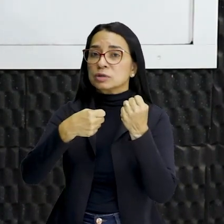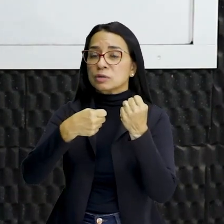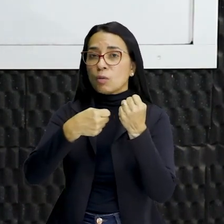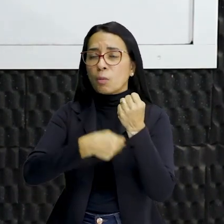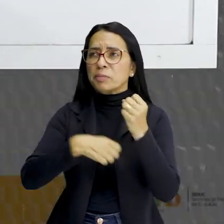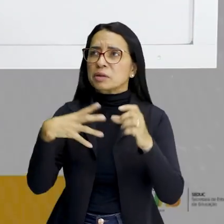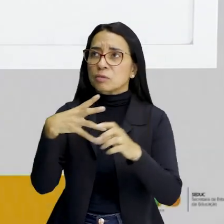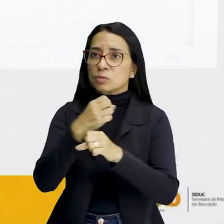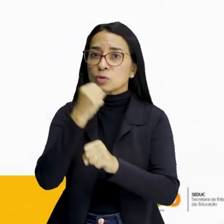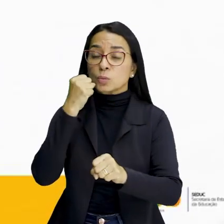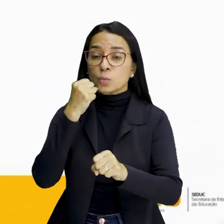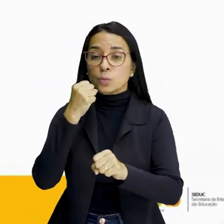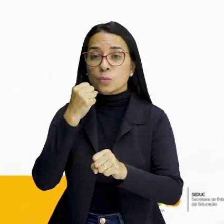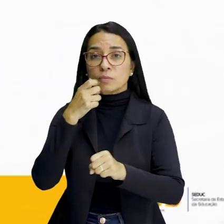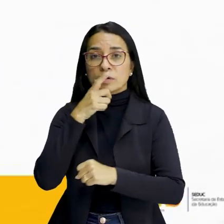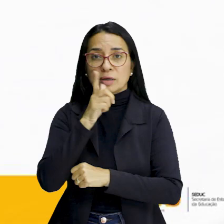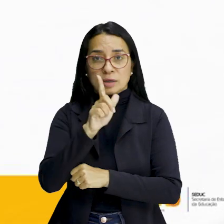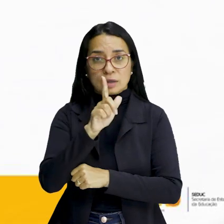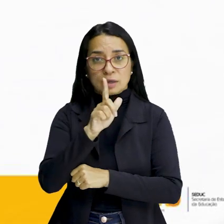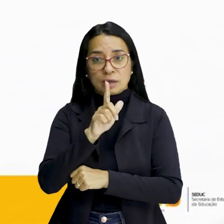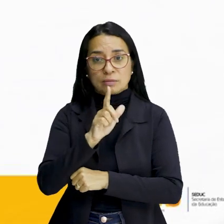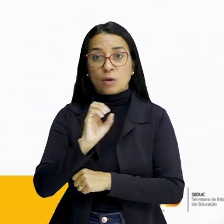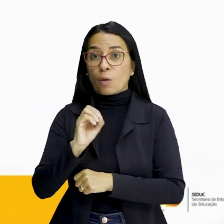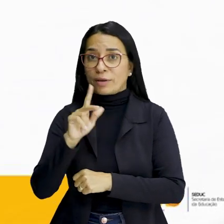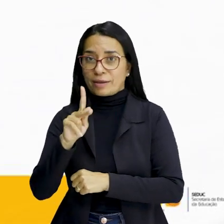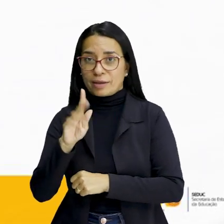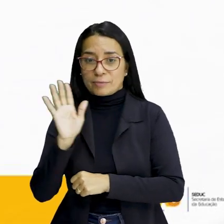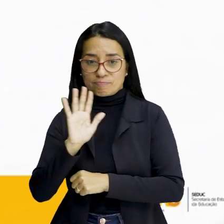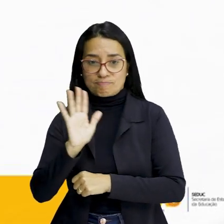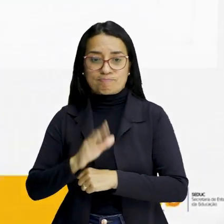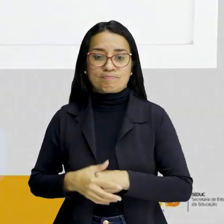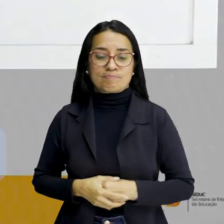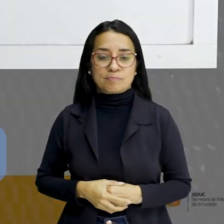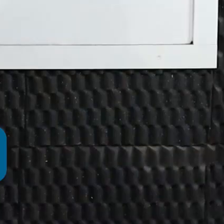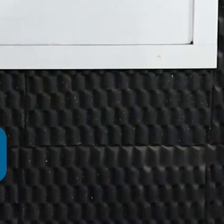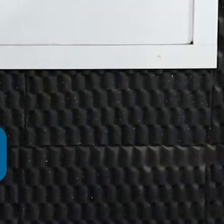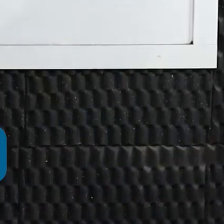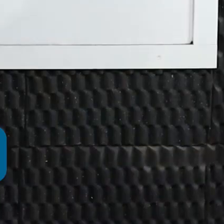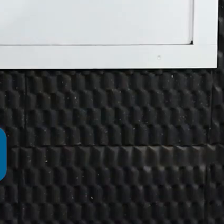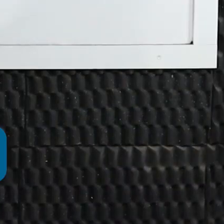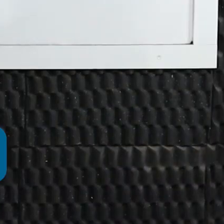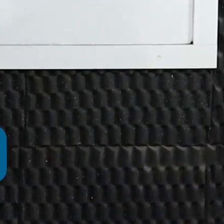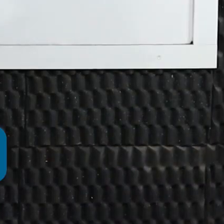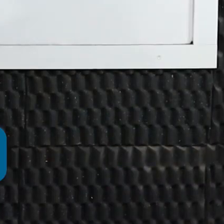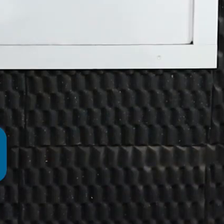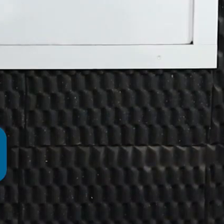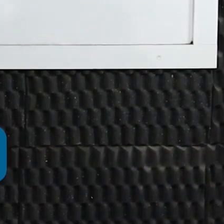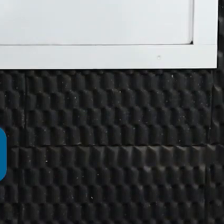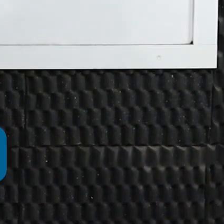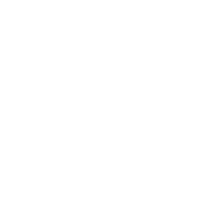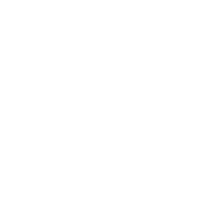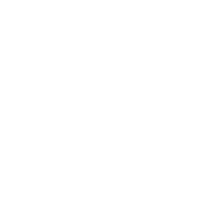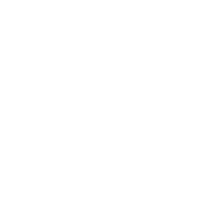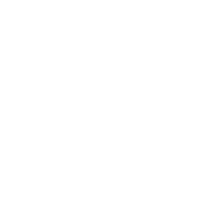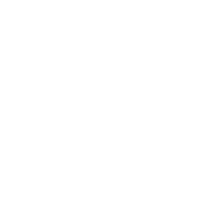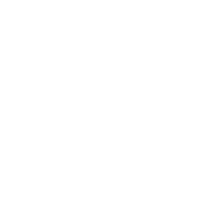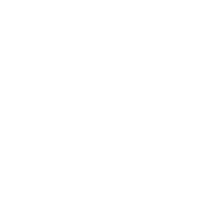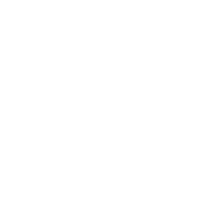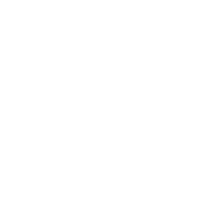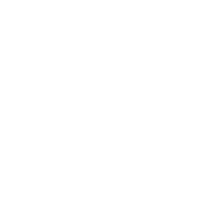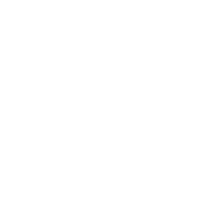que é essa aqui que vai ganhar comissão número 2 ok galera valeu até a próxima